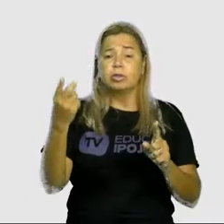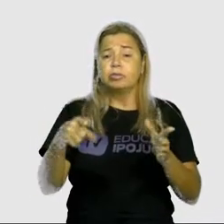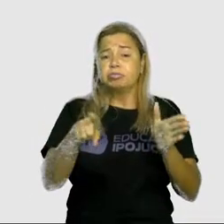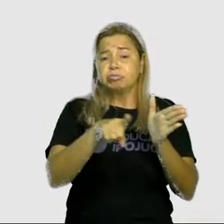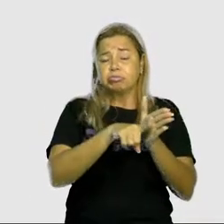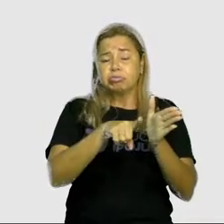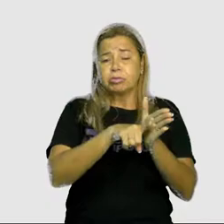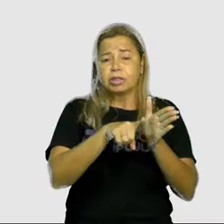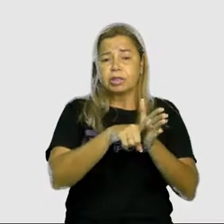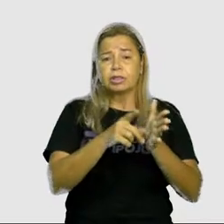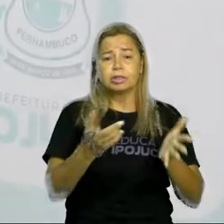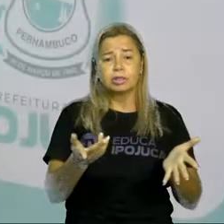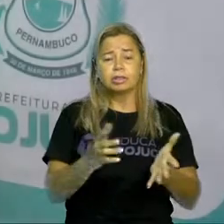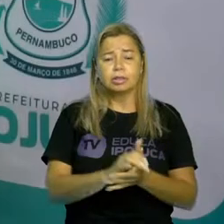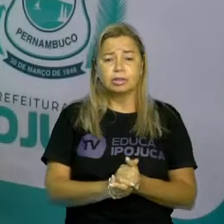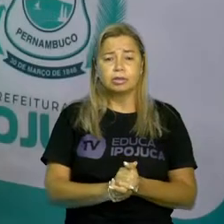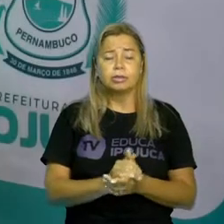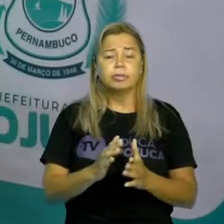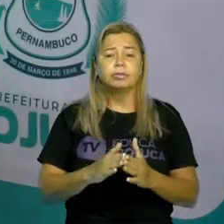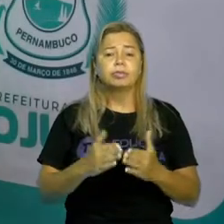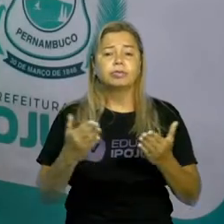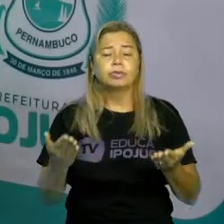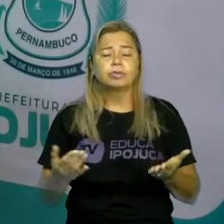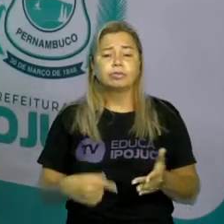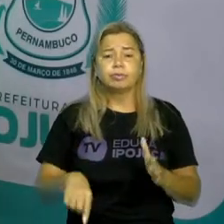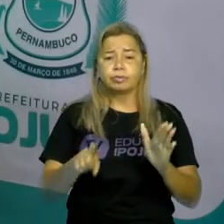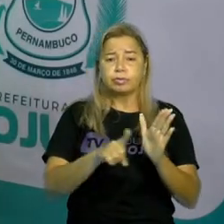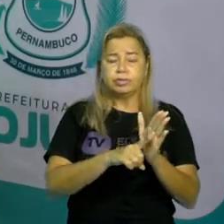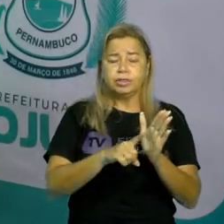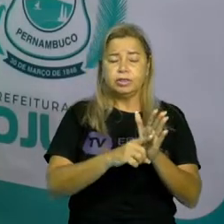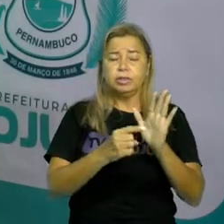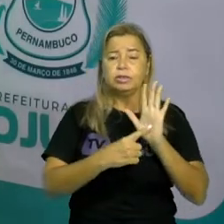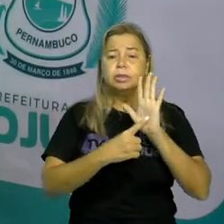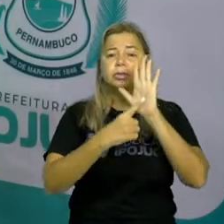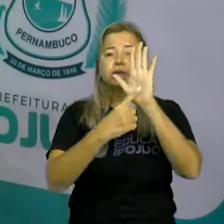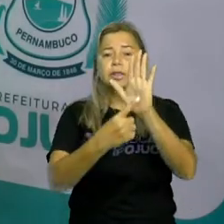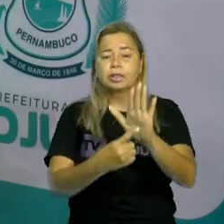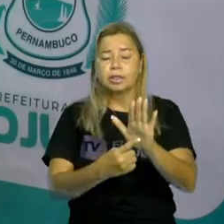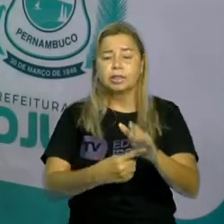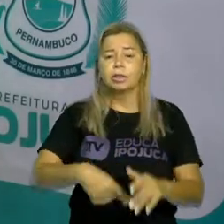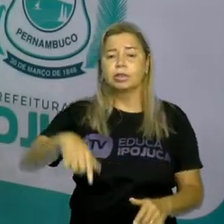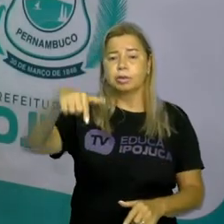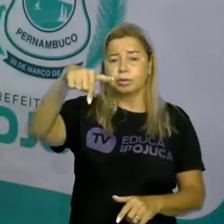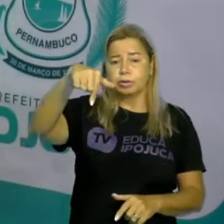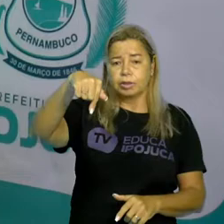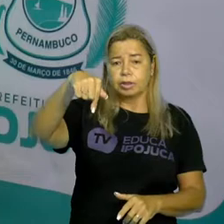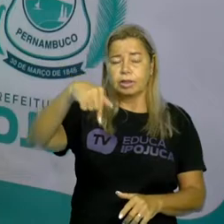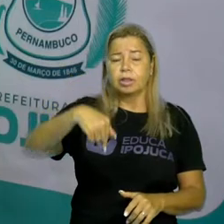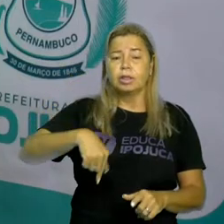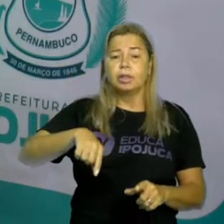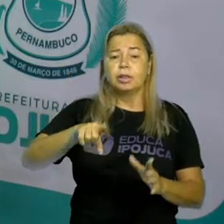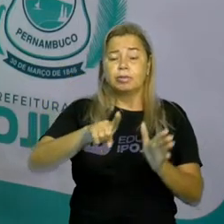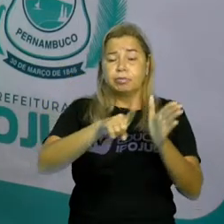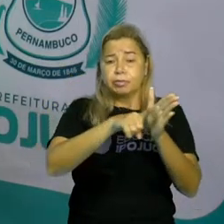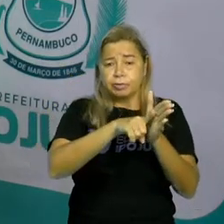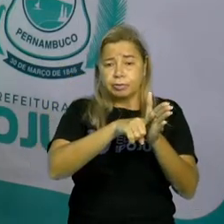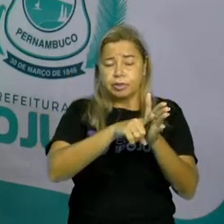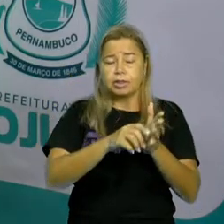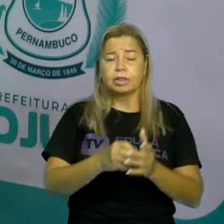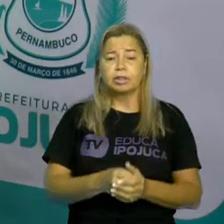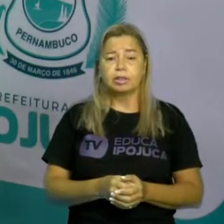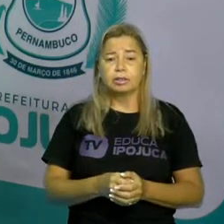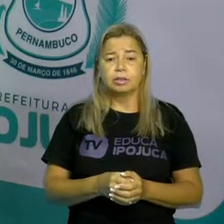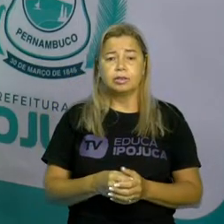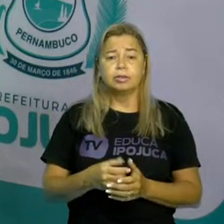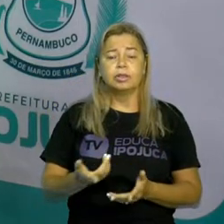Racionais não positivos, a gente representa ele com o Q e o sinal do negativo. Representados